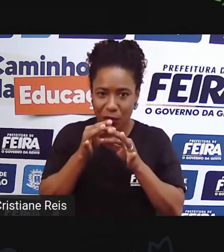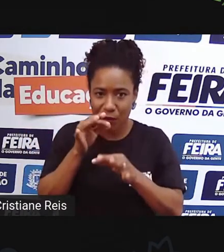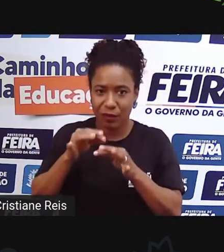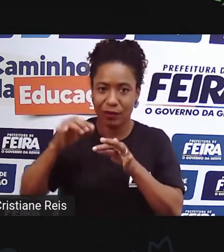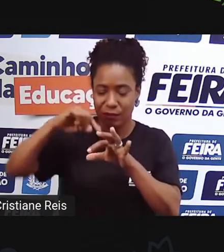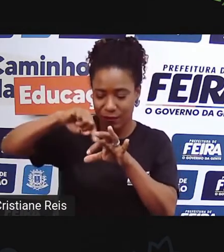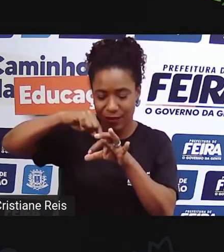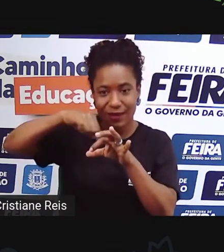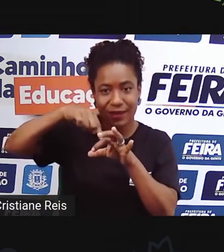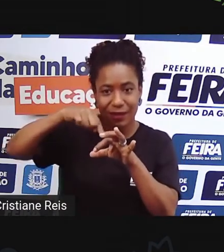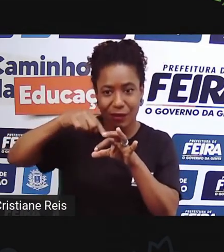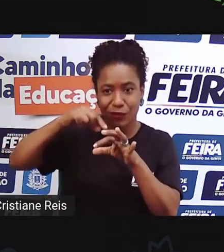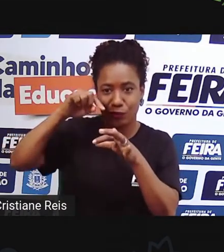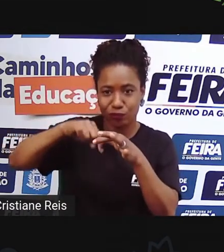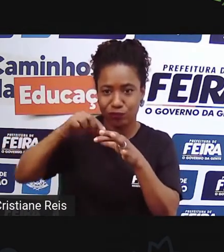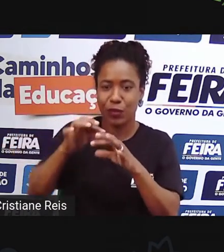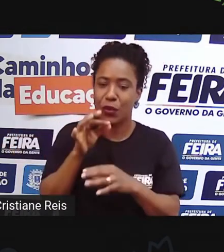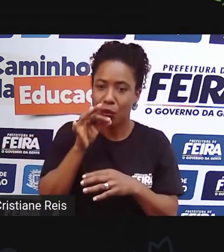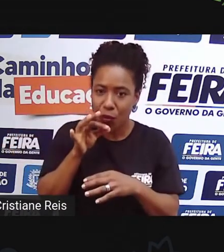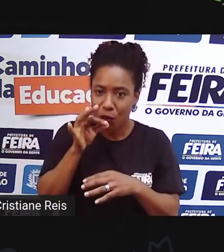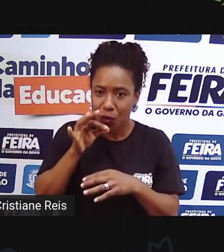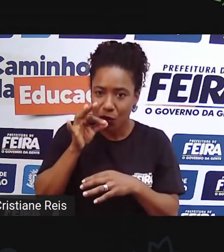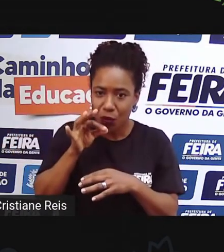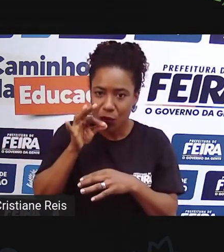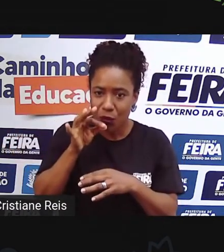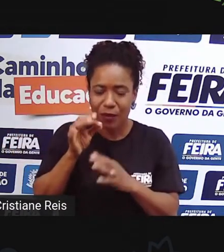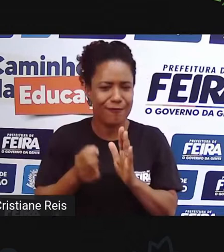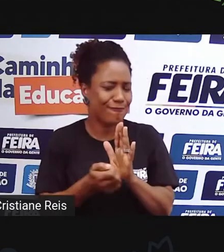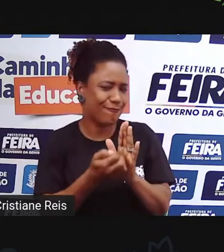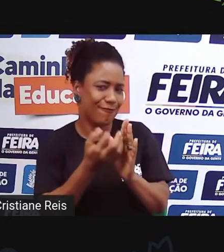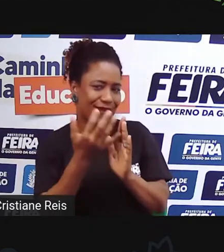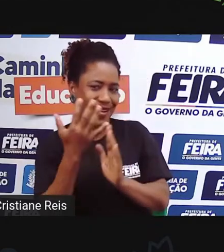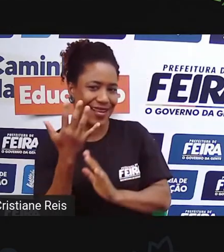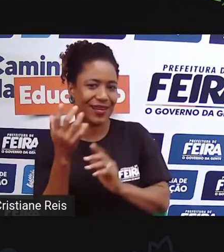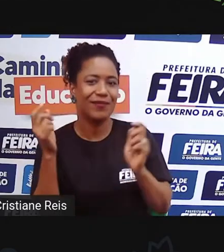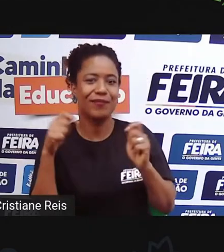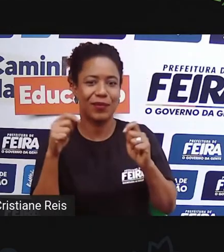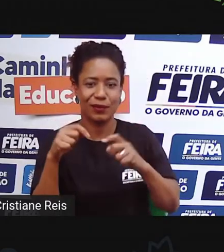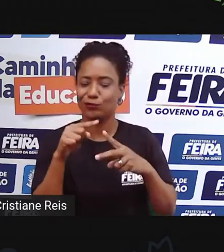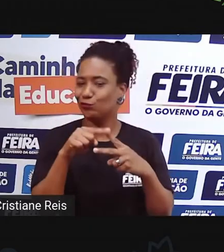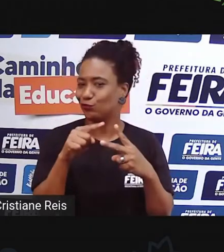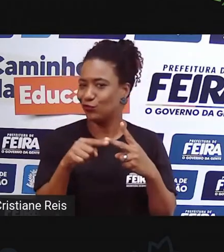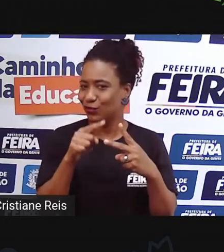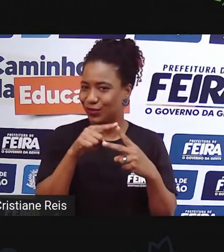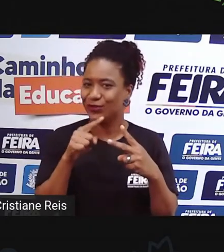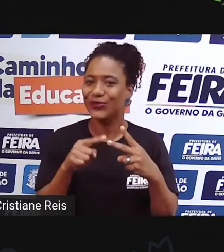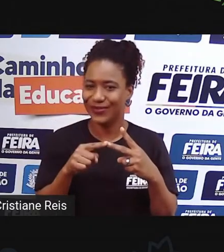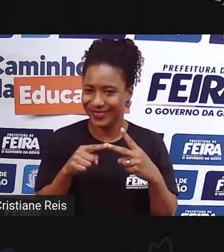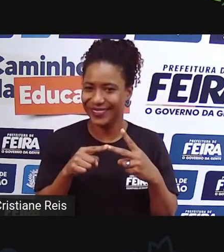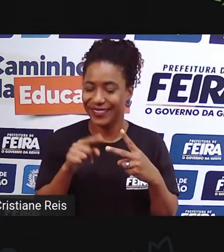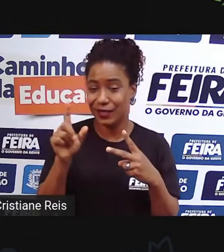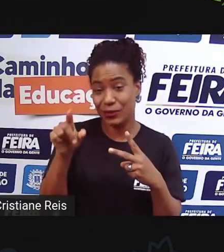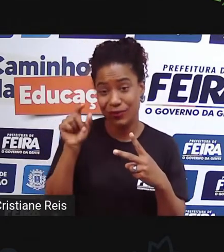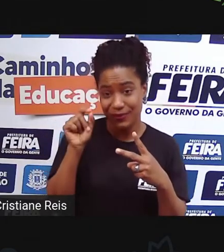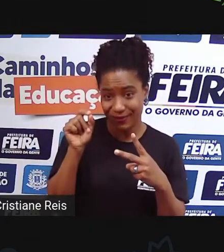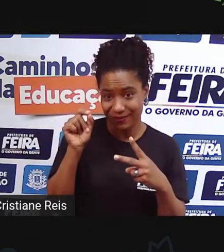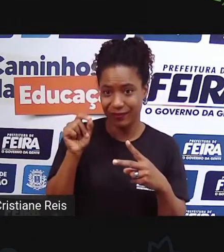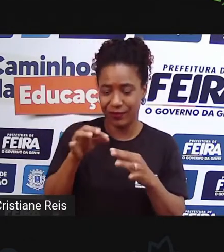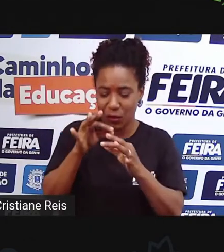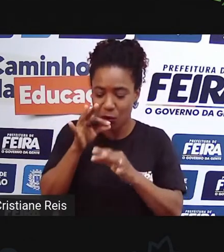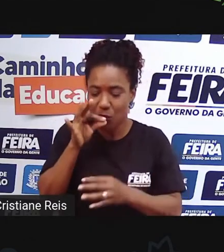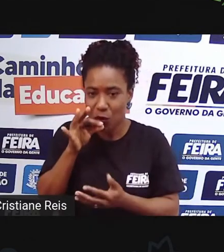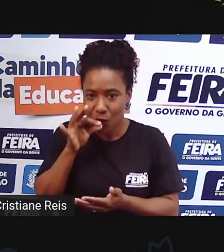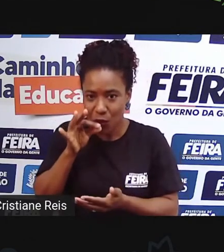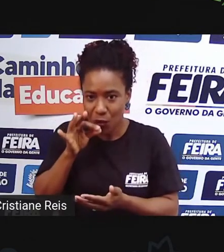lavo. E dá para usar várias vezes, meninada. Esse aqui e esse aqui. Então, vocês escolhem aí o canudo que vocês